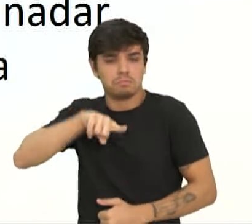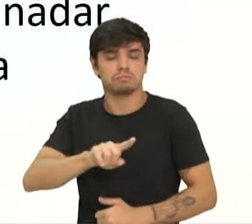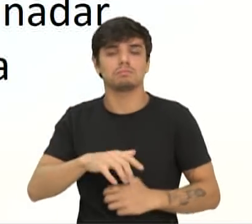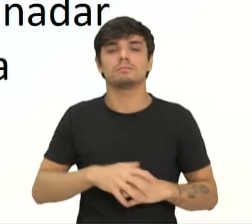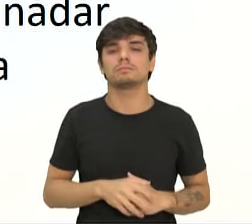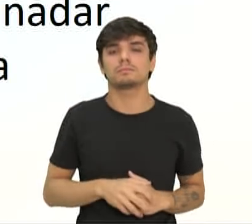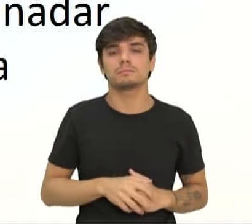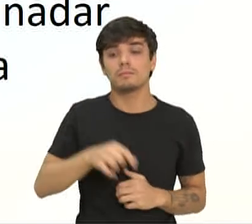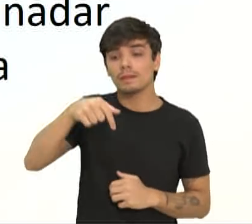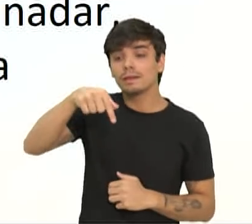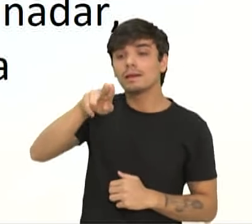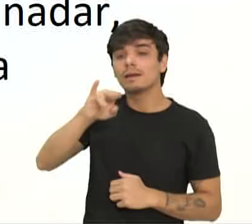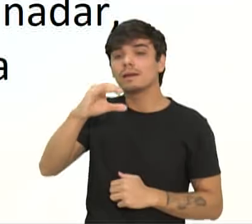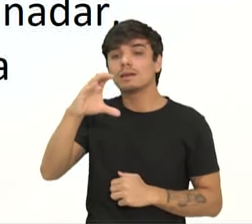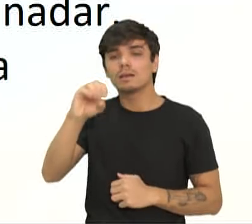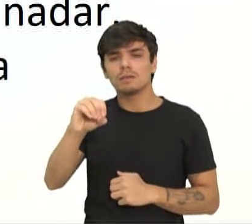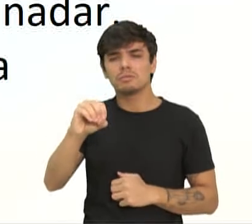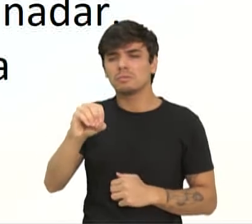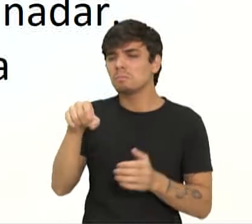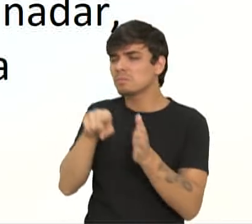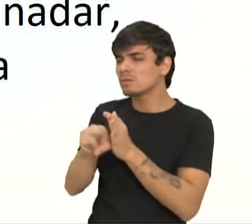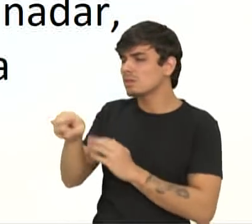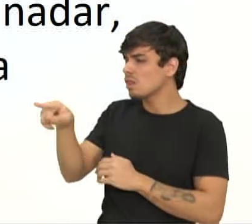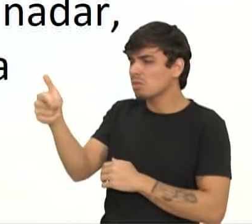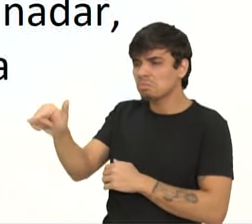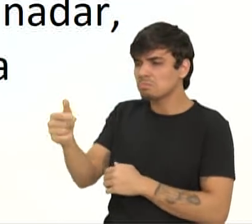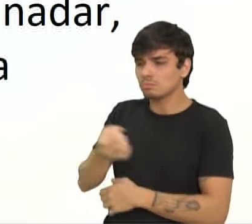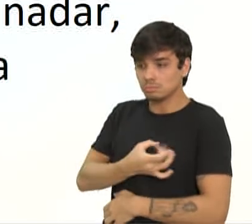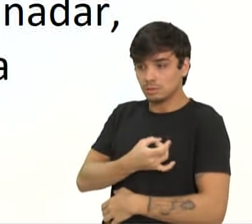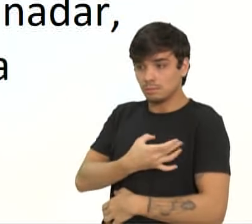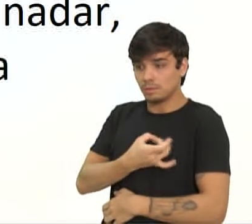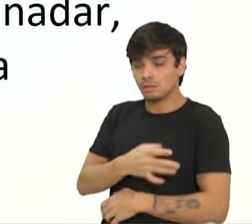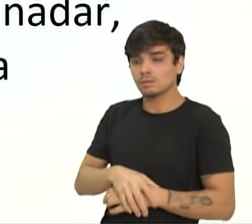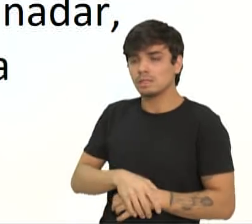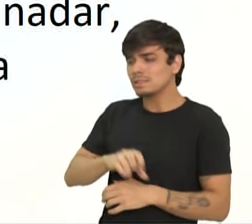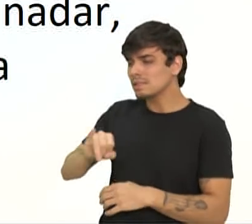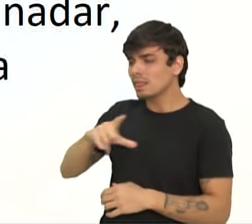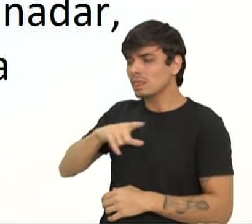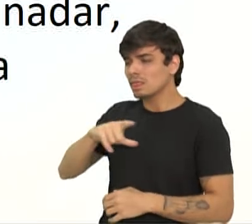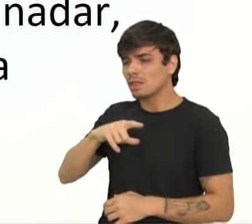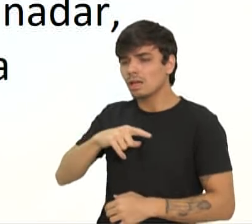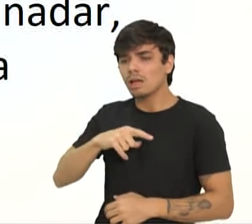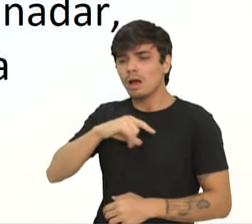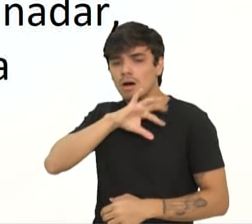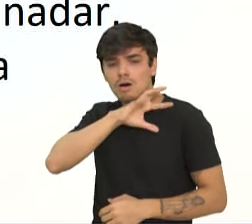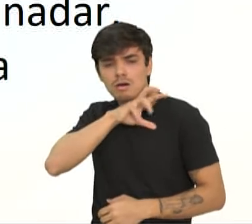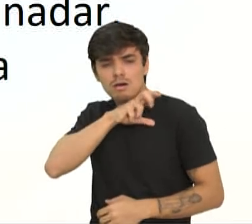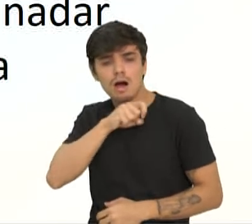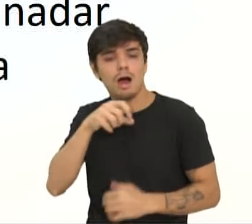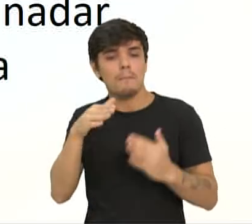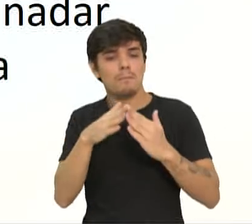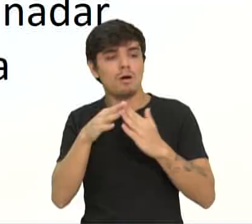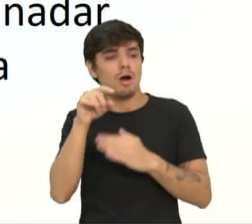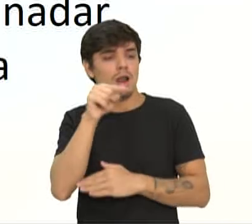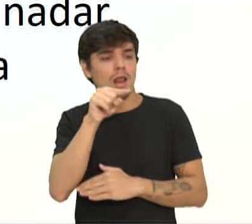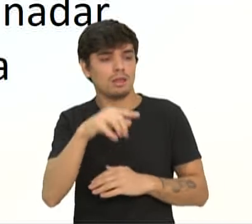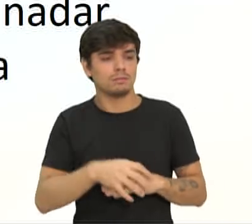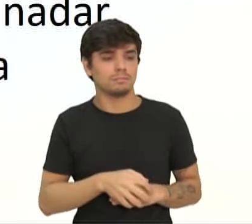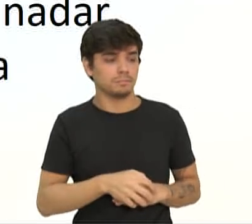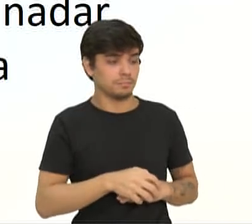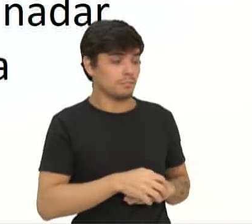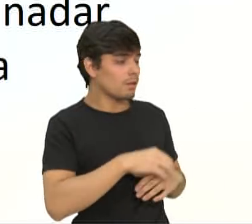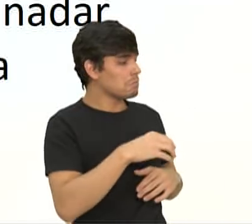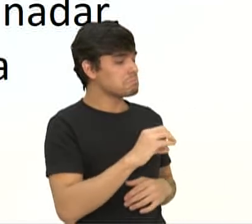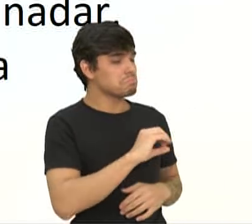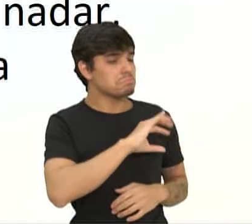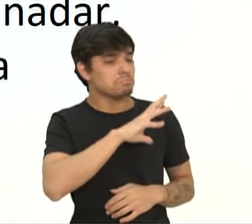Kiko perguntava: não tem medo? E se tiver alguma onça morando lá? Onça? Não pode ter.